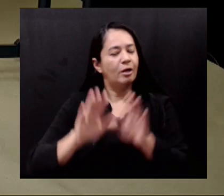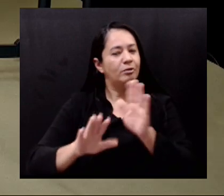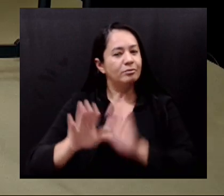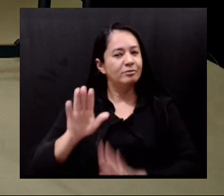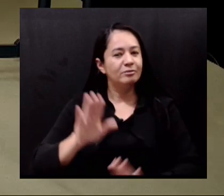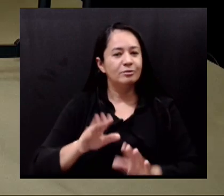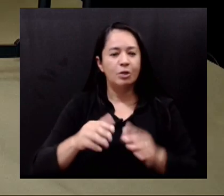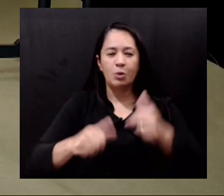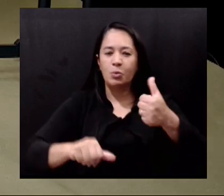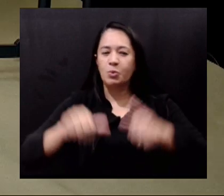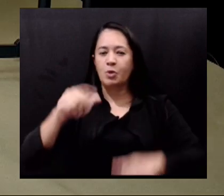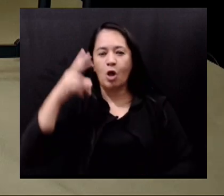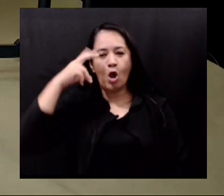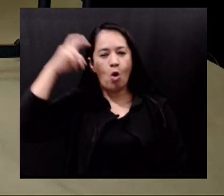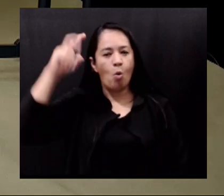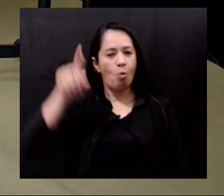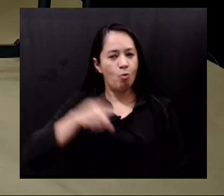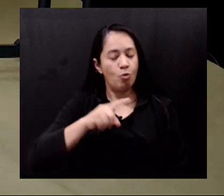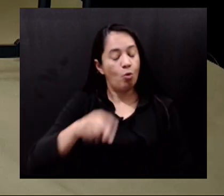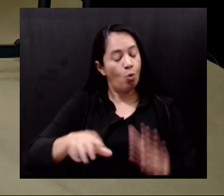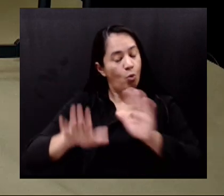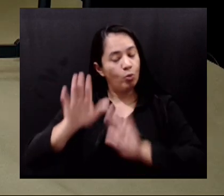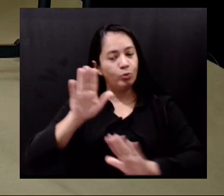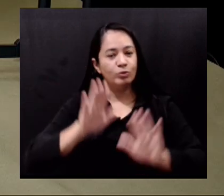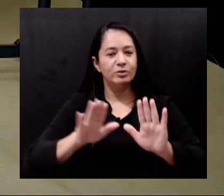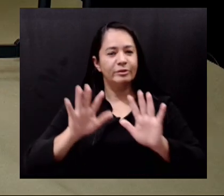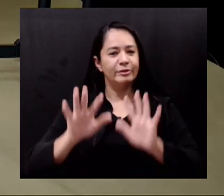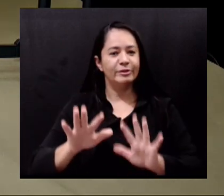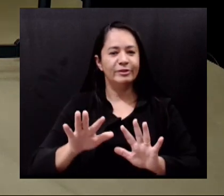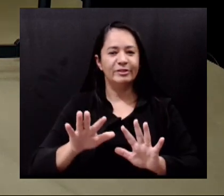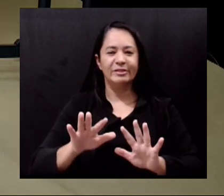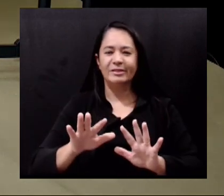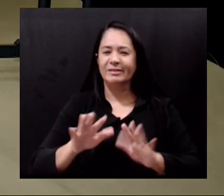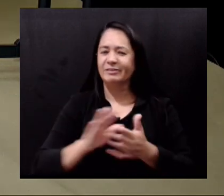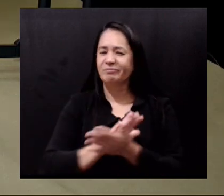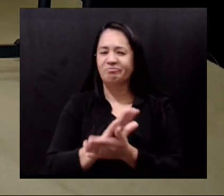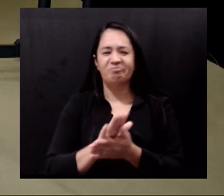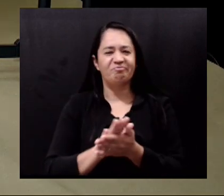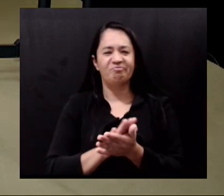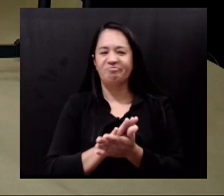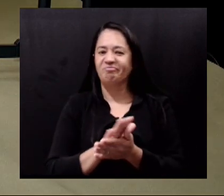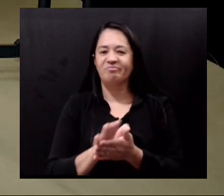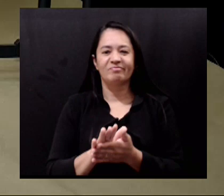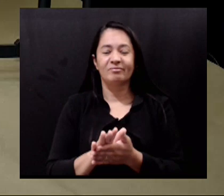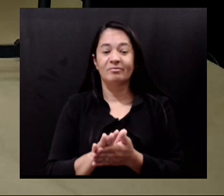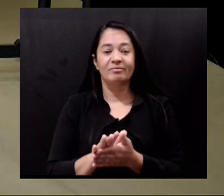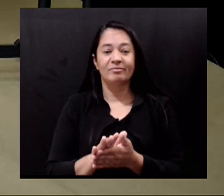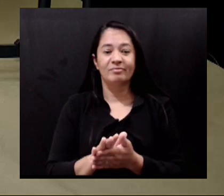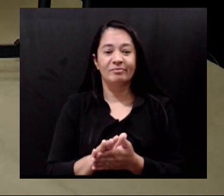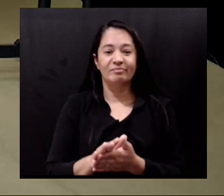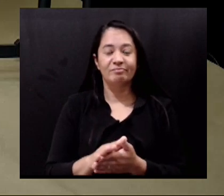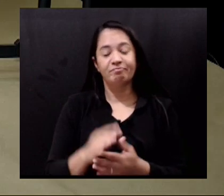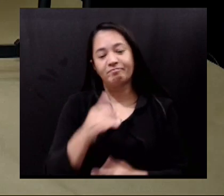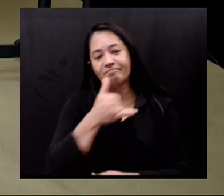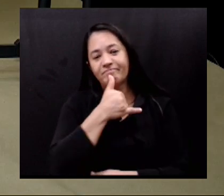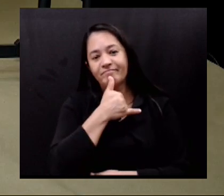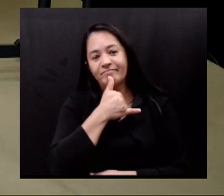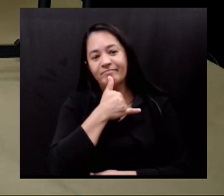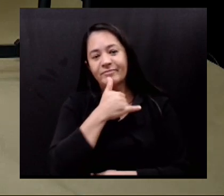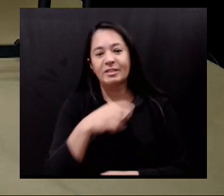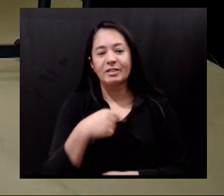do cancelamento. Isso não leva a nada. Olha, infelizmente a gente pode ter